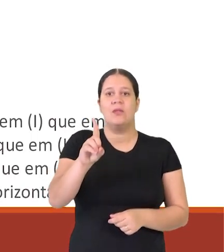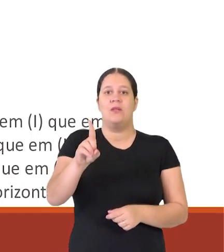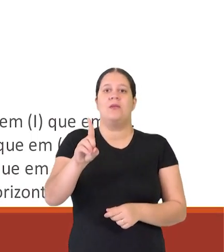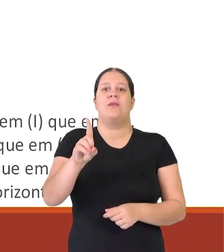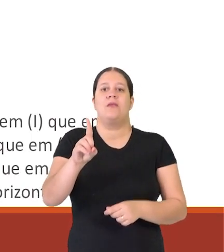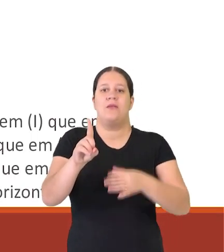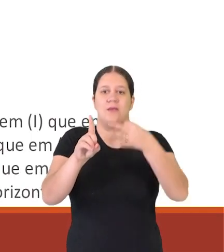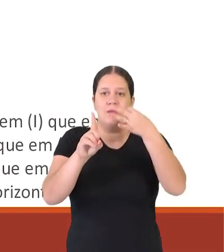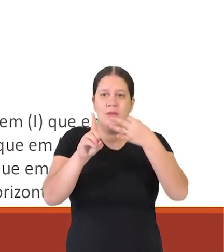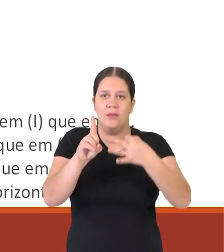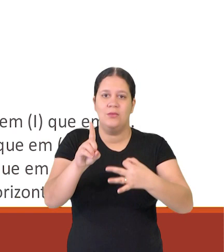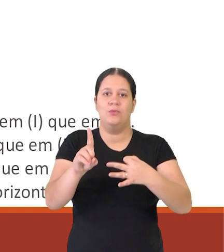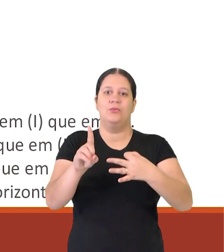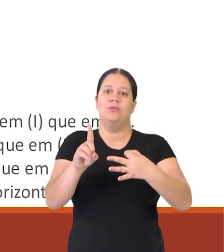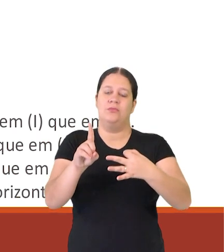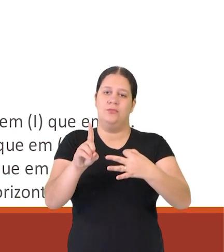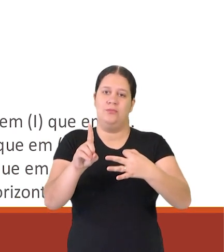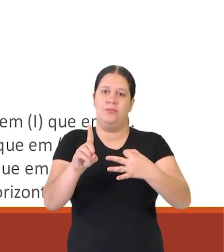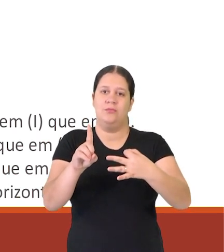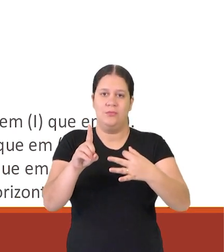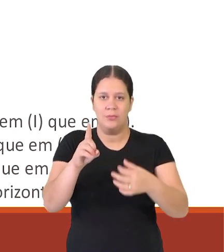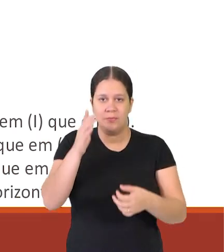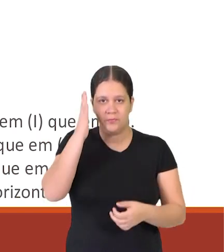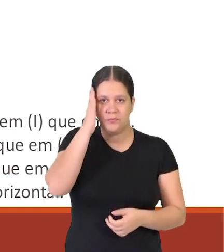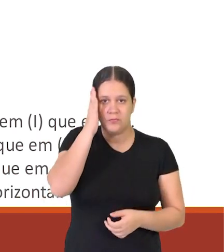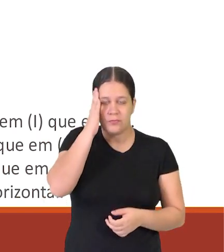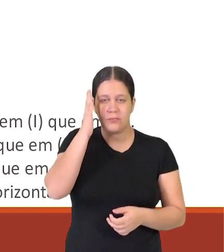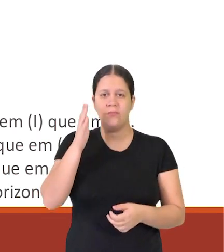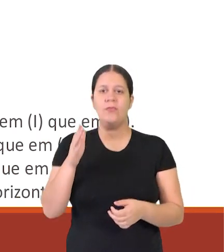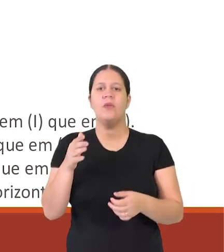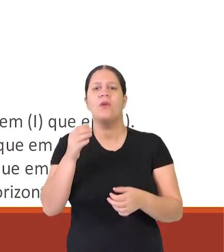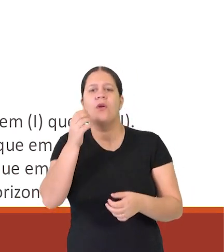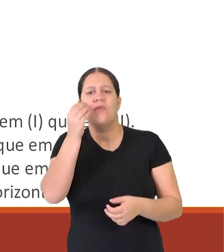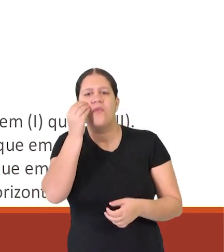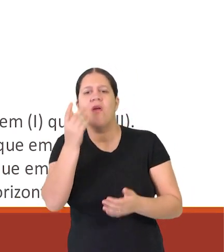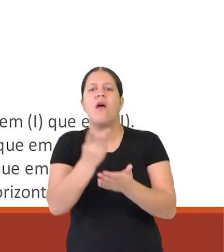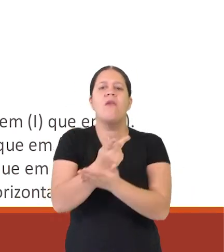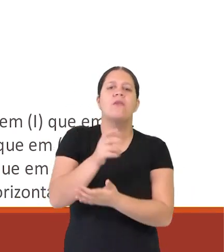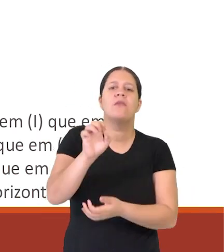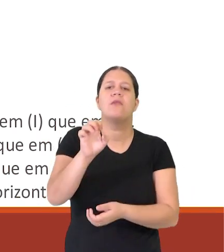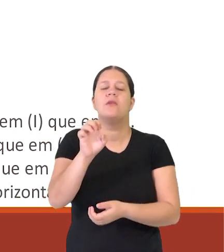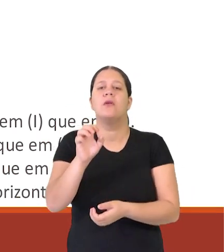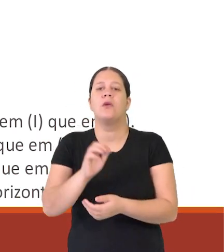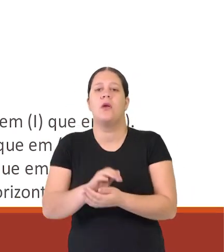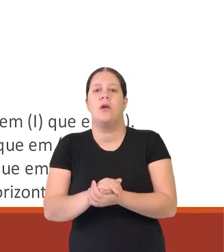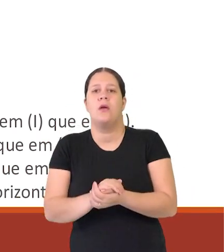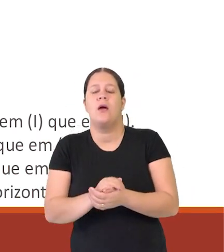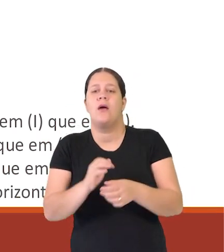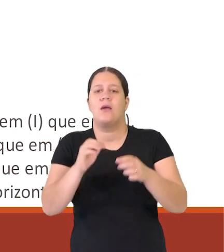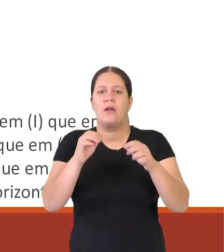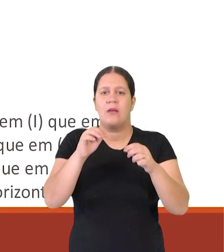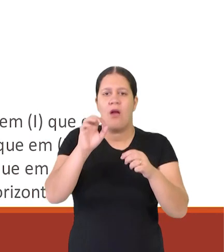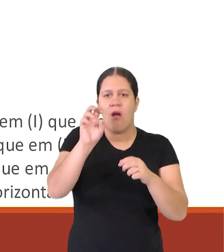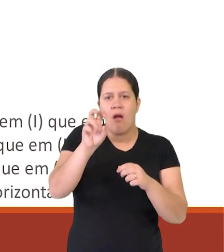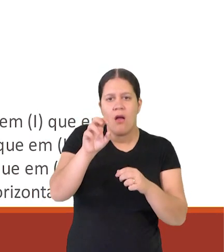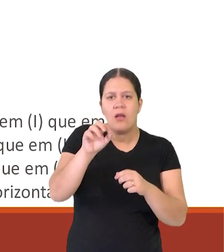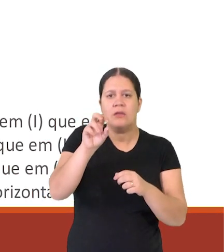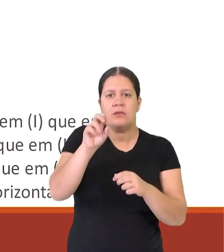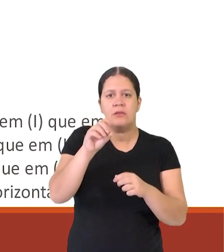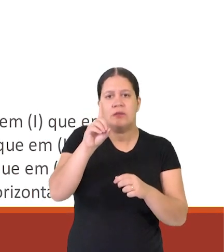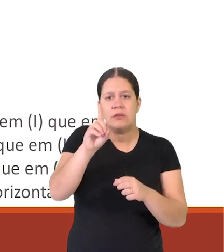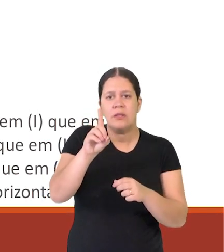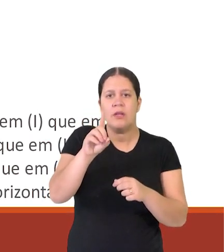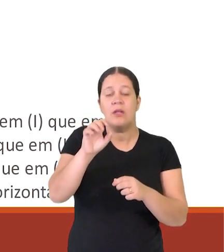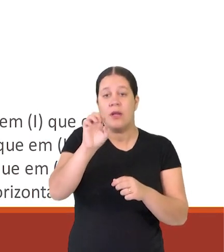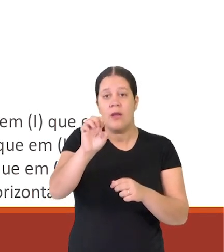maior do que em 2. Belezinha? E bora ver o erro da letra E? A densidade do lápis na vertical é maior do que